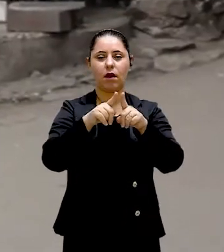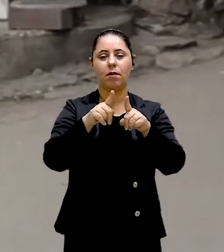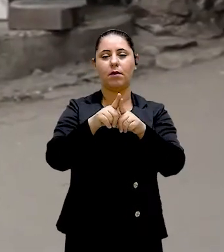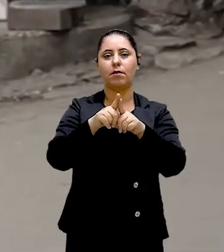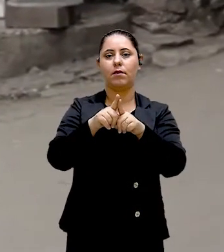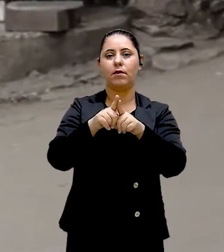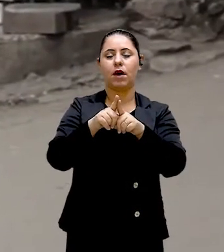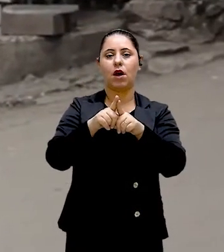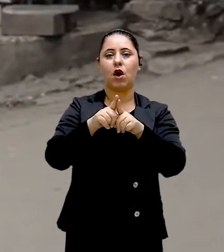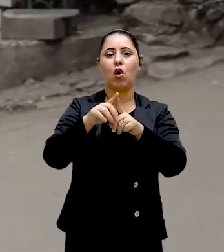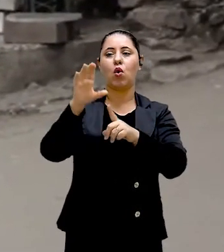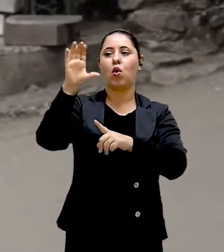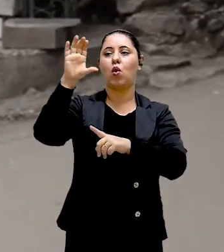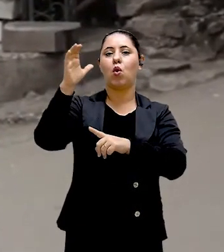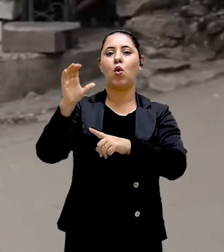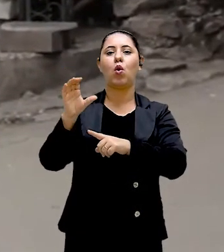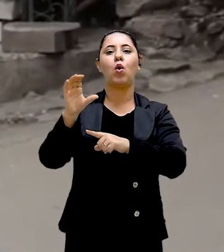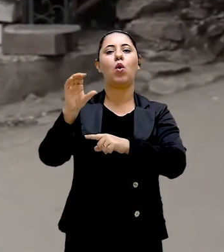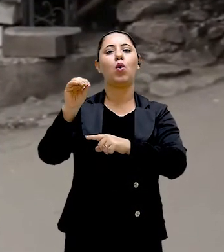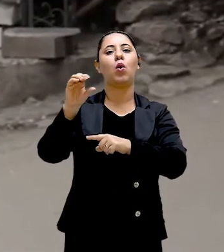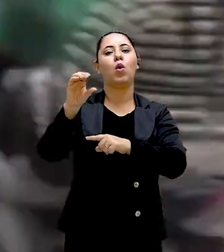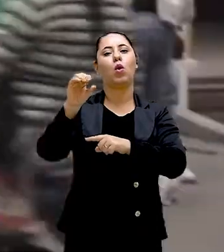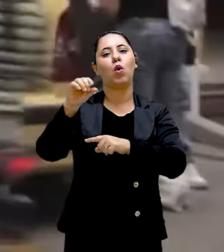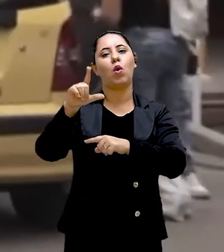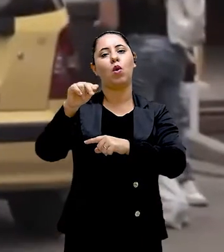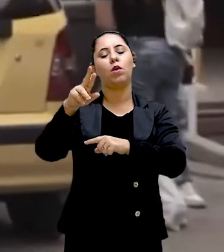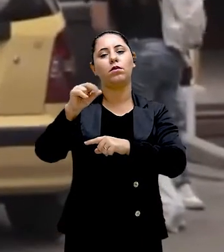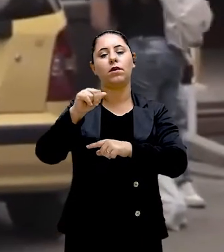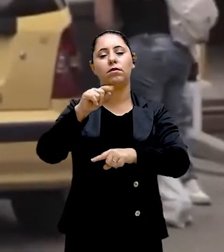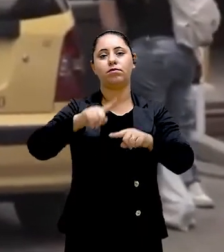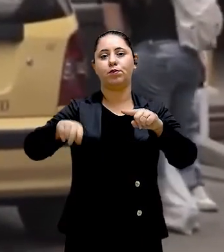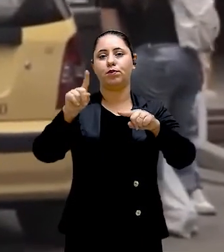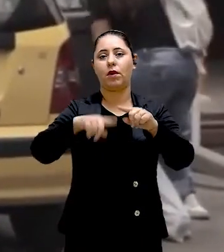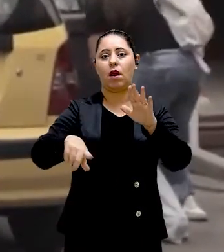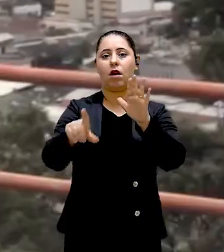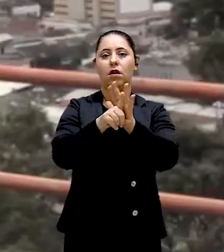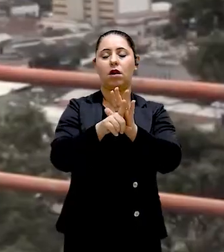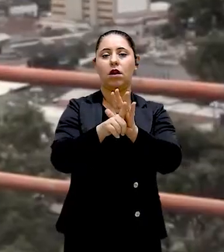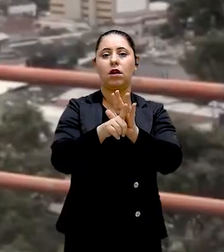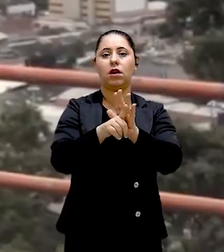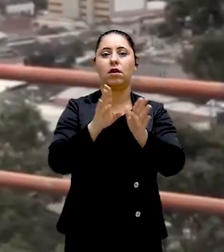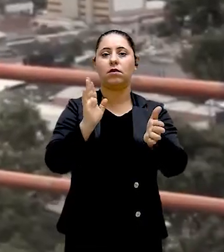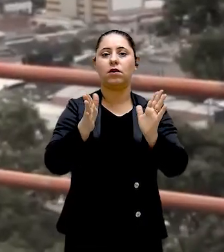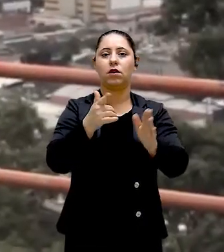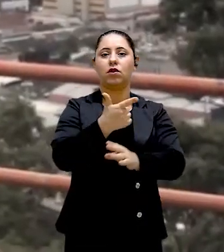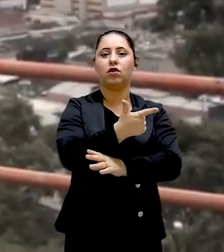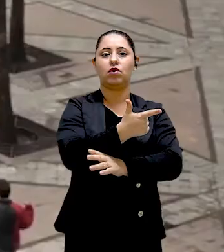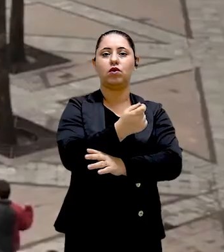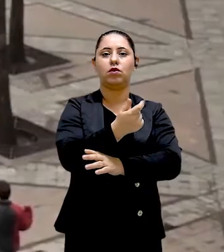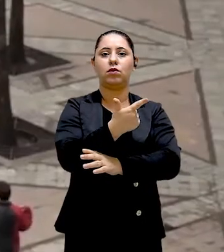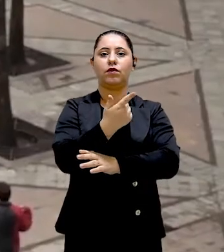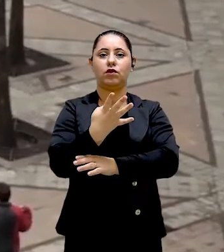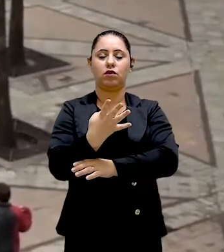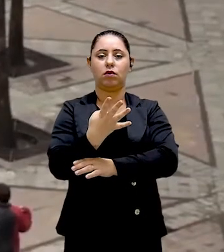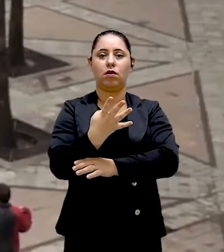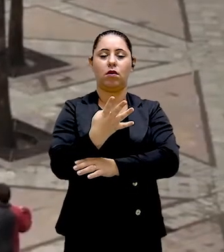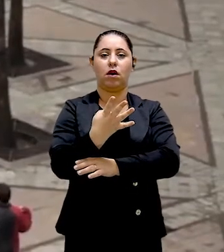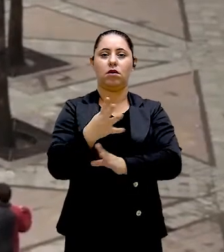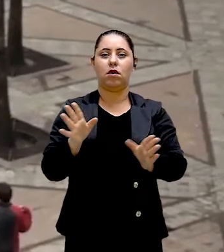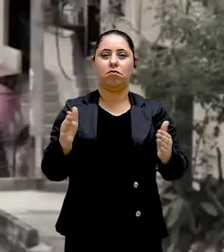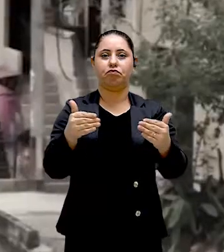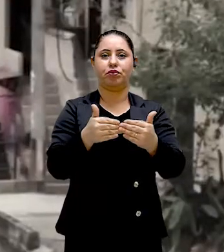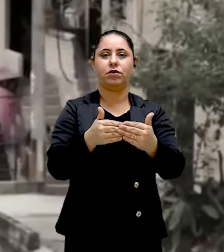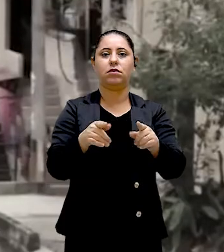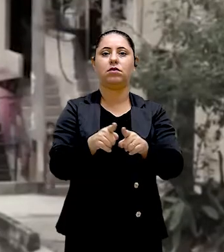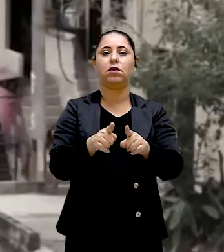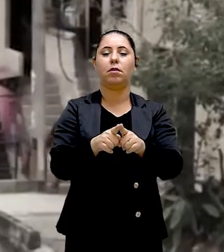a proibir a prática. Lá, inclusive, uma lei que entrará em vigor em 2024 restringirá também a